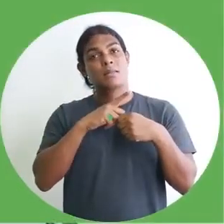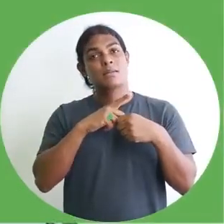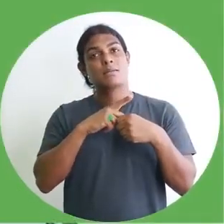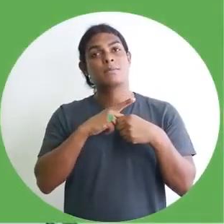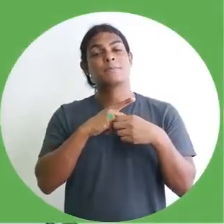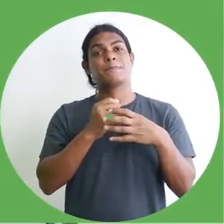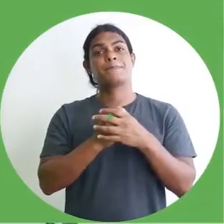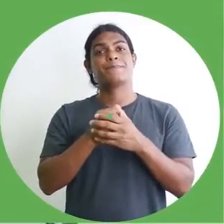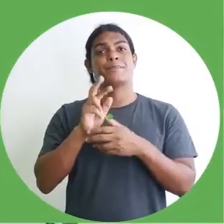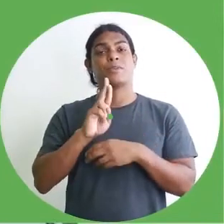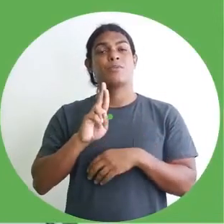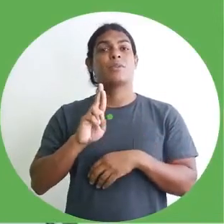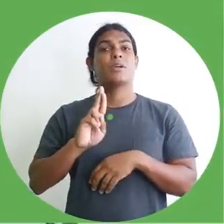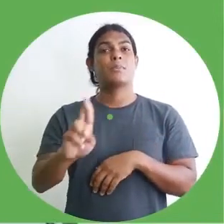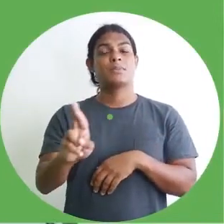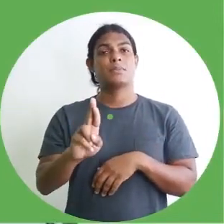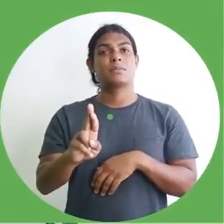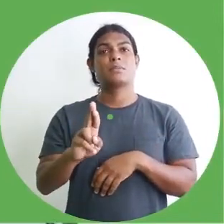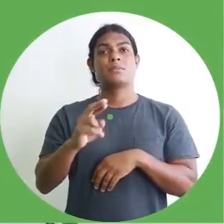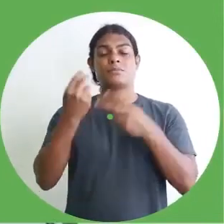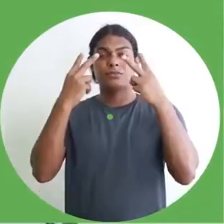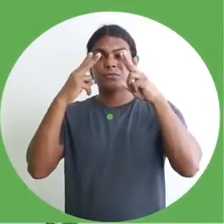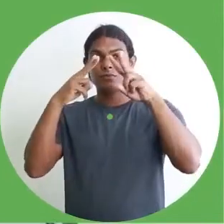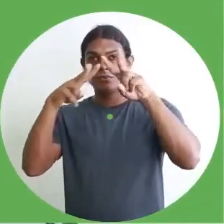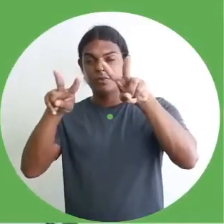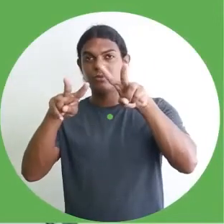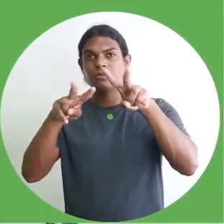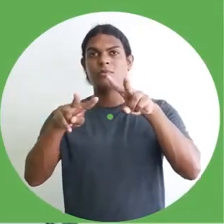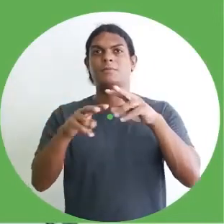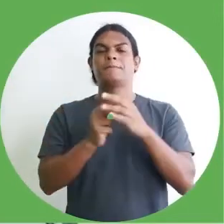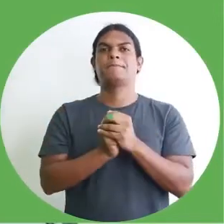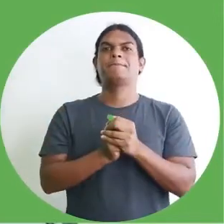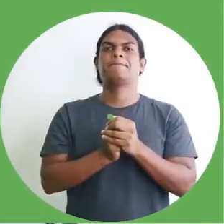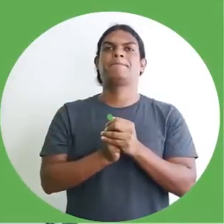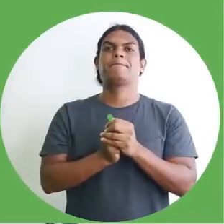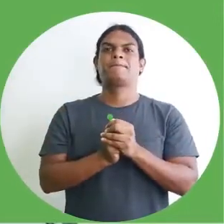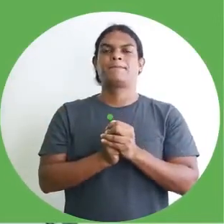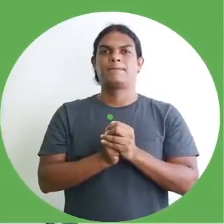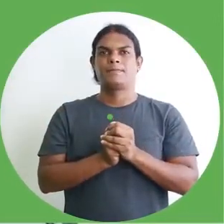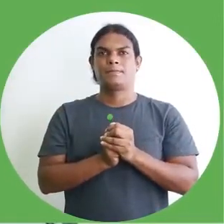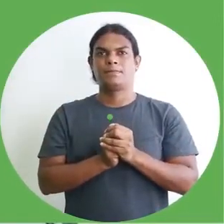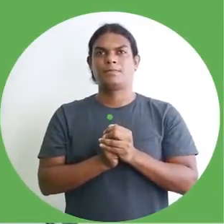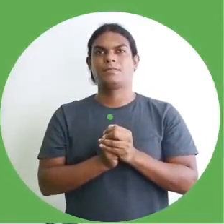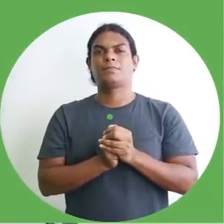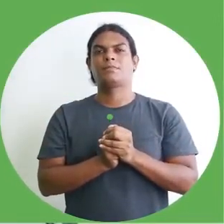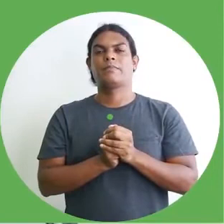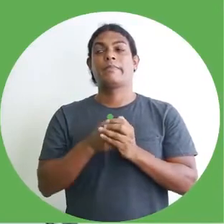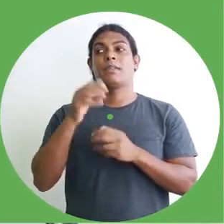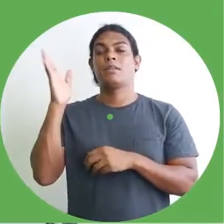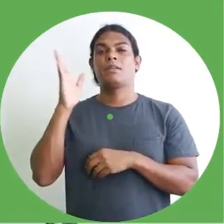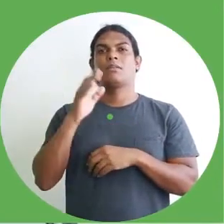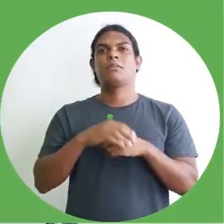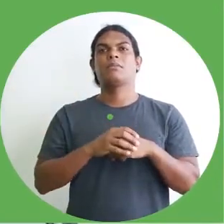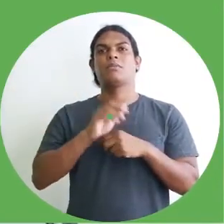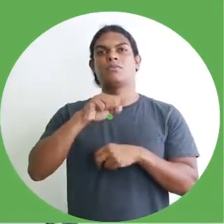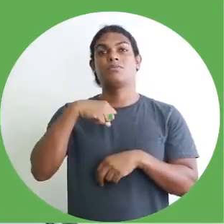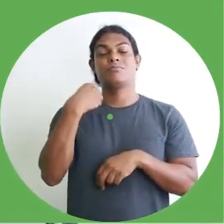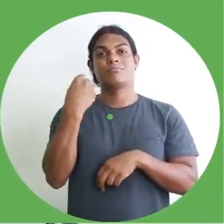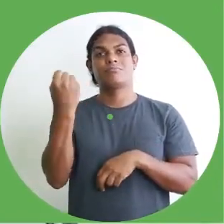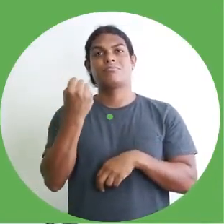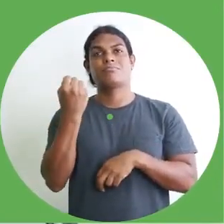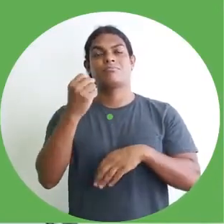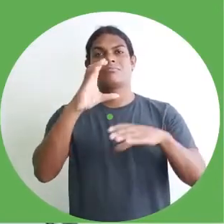representações visuais, táteis ou auditivas, de uma imagem ou conceito. Os símbolos de comunicação, que são esses símbolos chamados